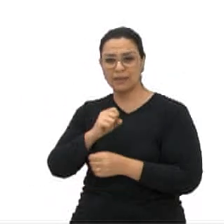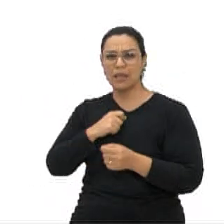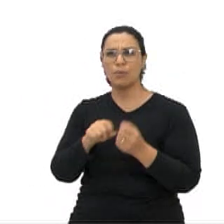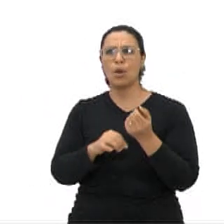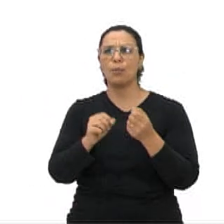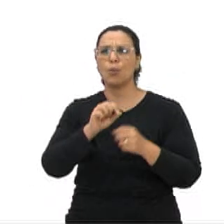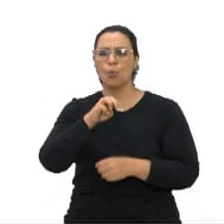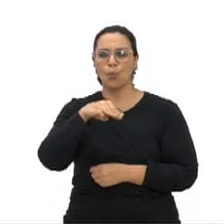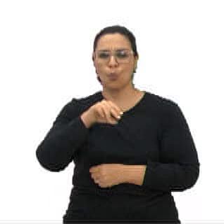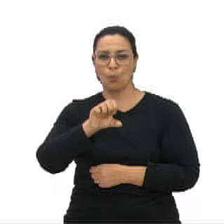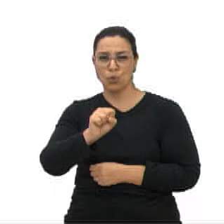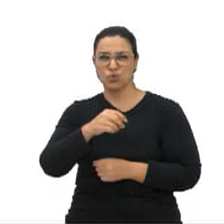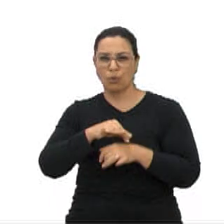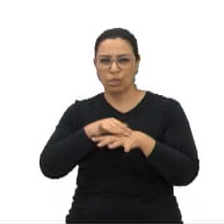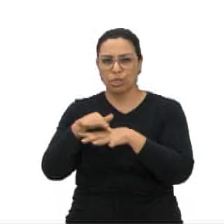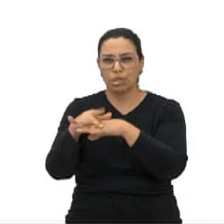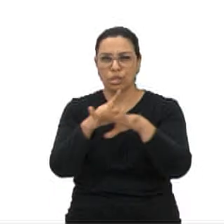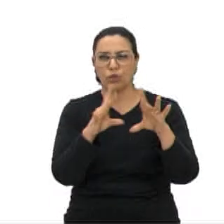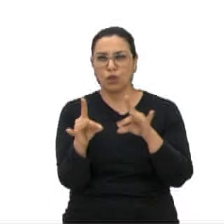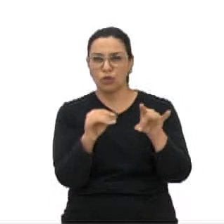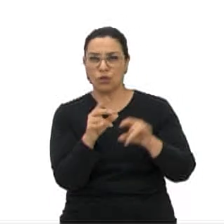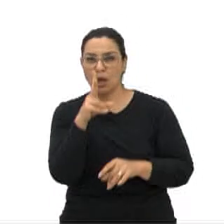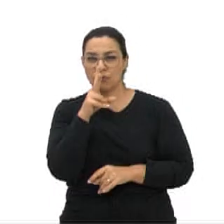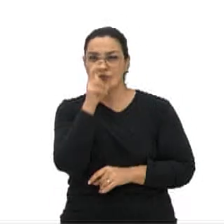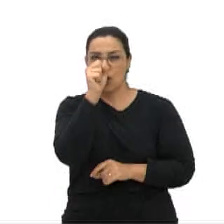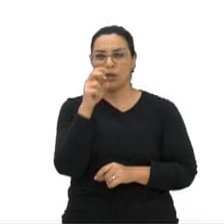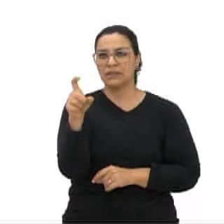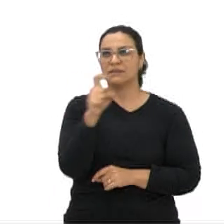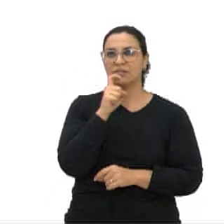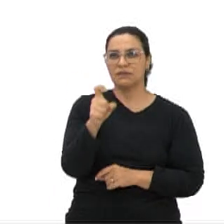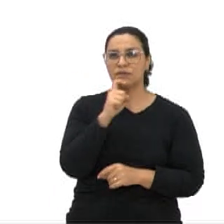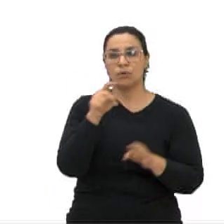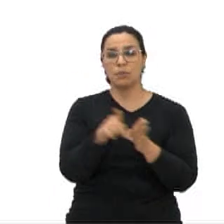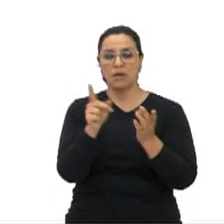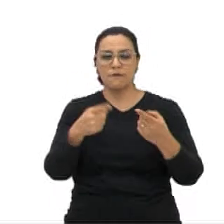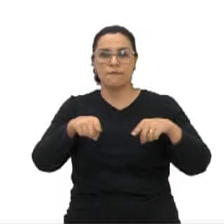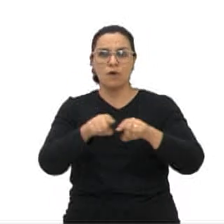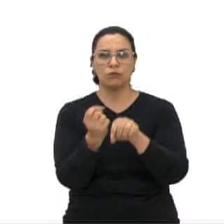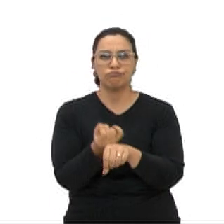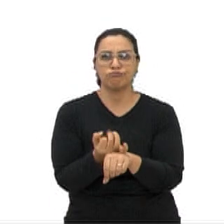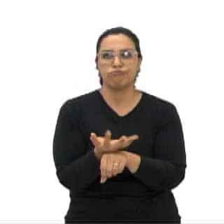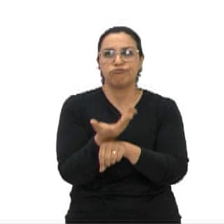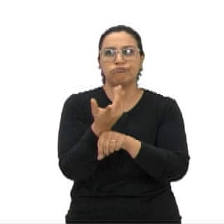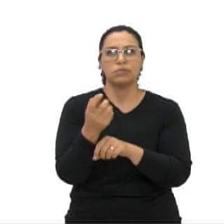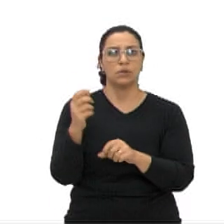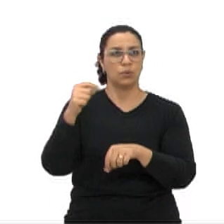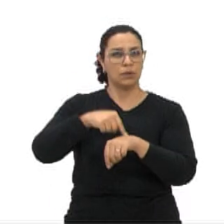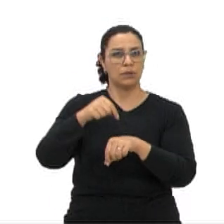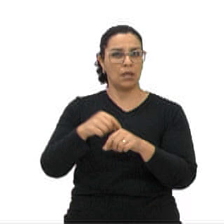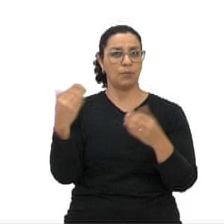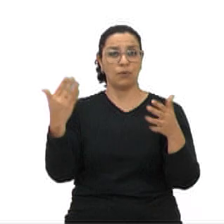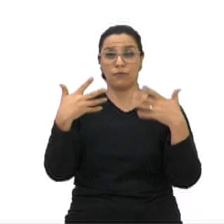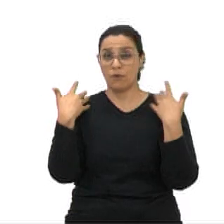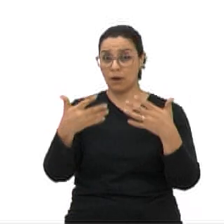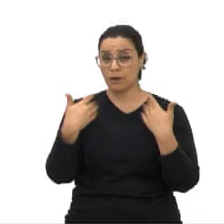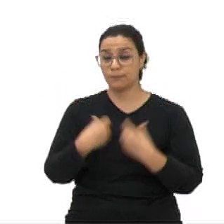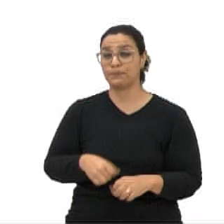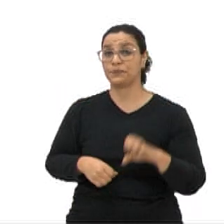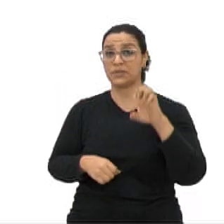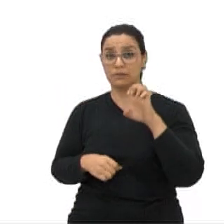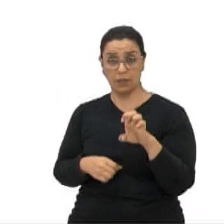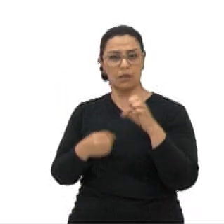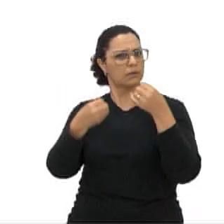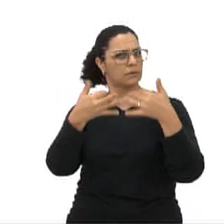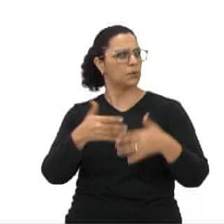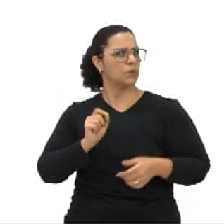e líquens que resistem ao frio intenso do inverno e voltam a brotar no verão. E a letra E, olha